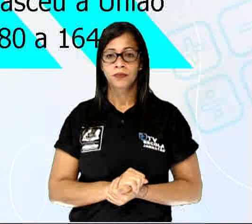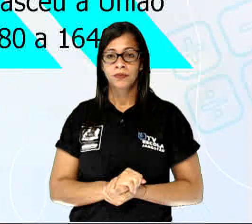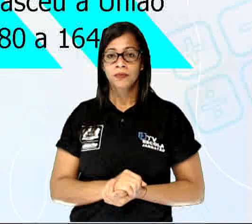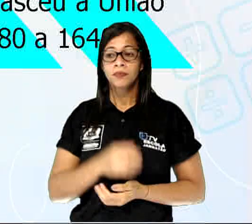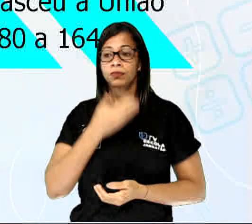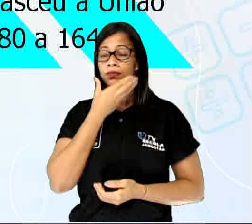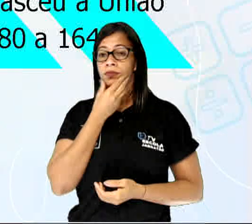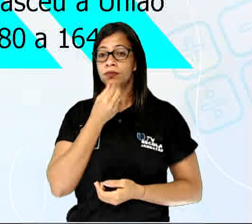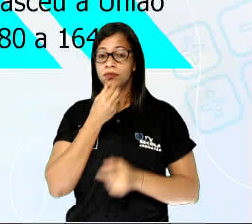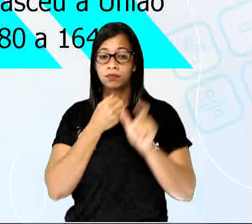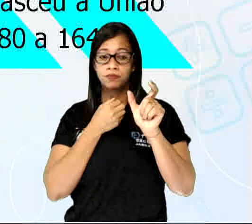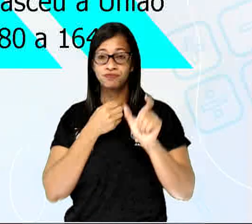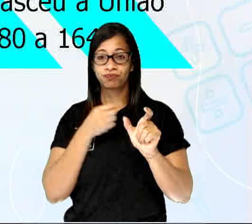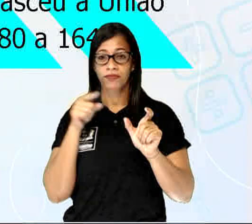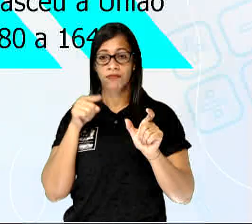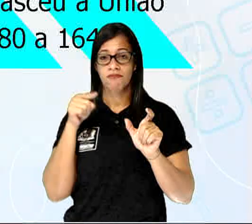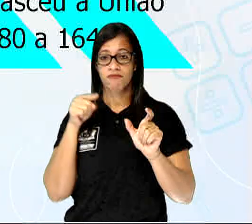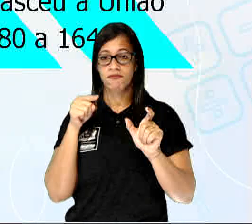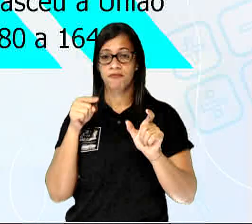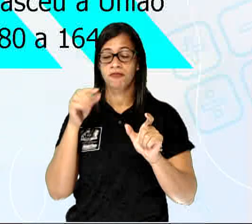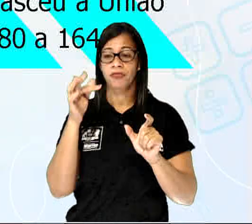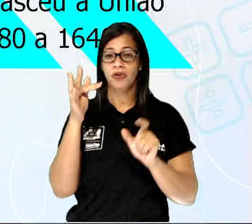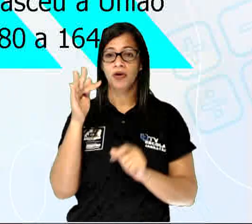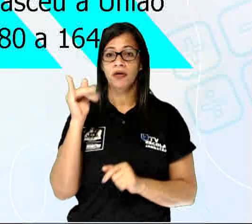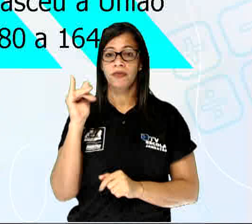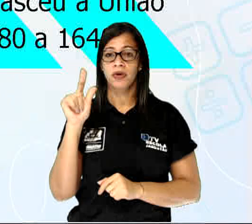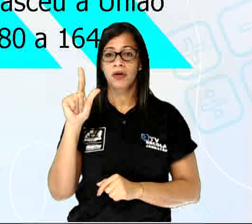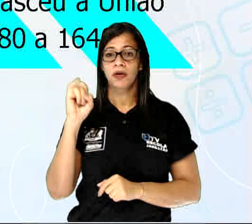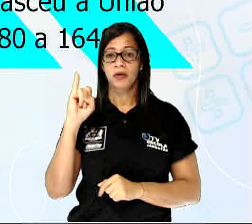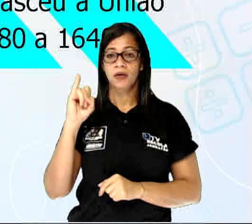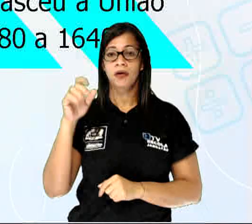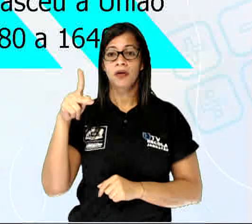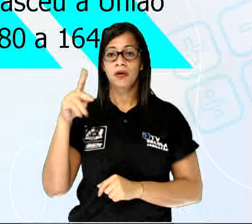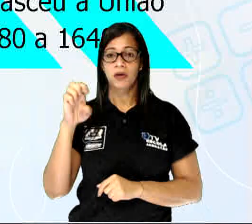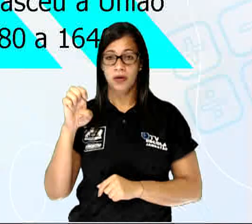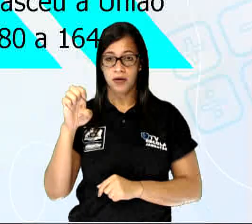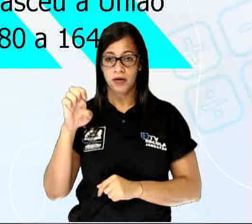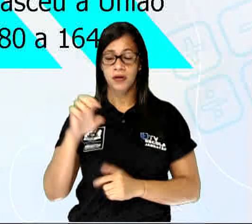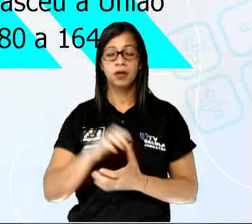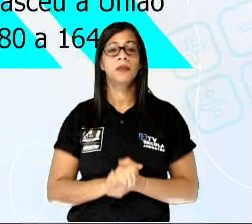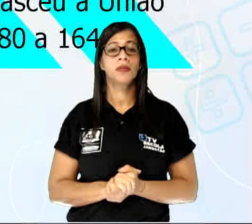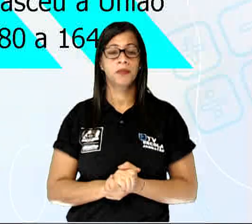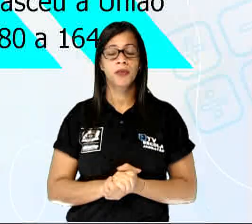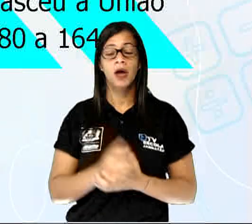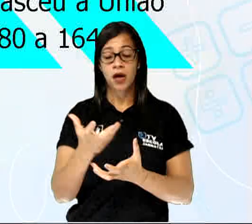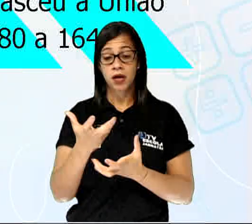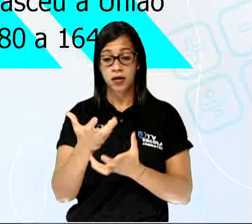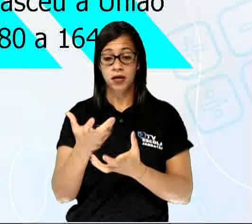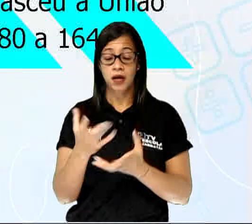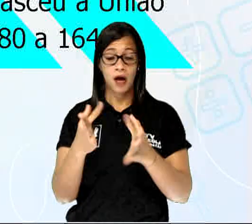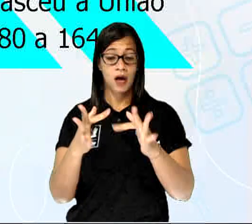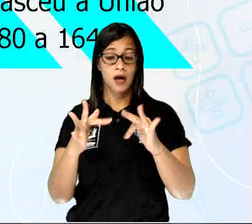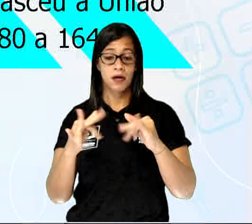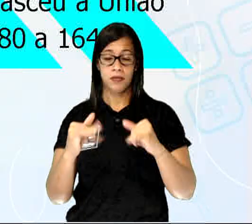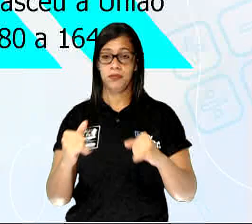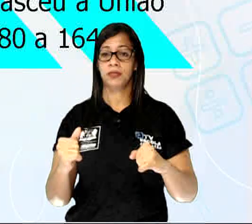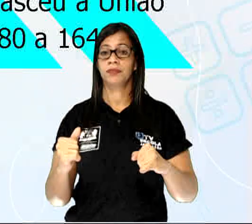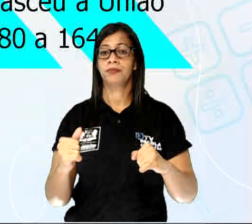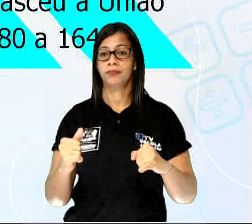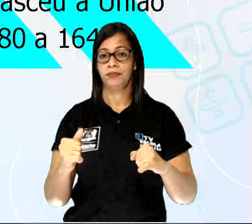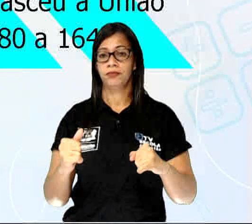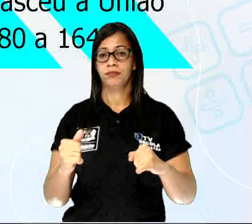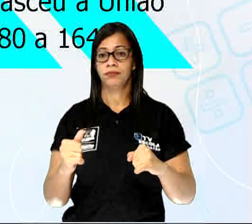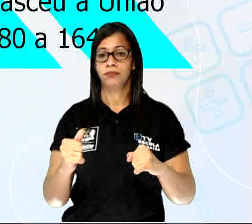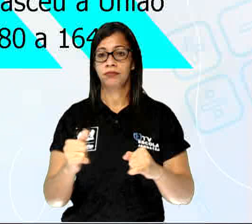com a liberdade religiosa que já havia entre os súditos de Espanha, lá nos Países Baixos, levando à obrigatoriedade do